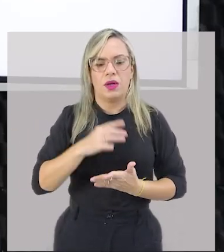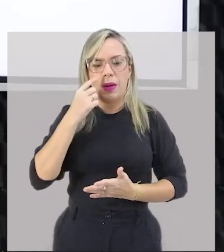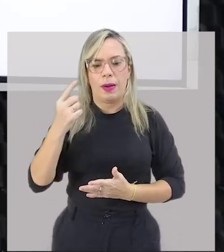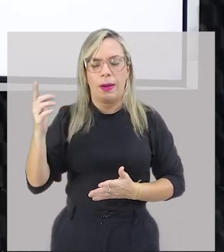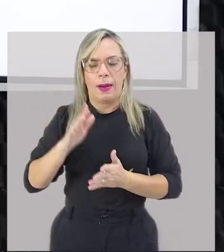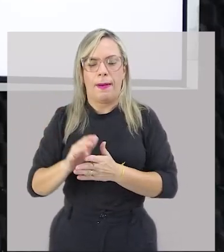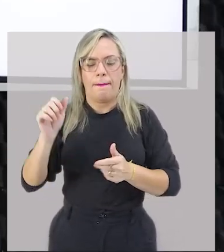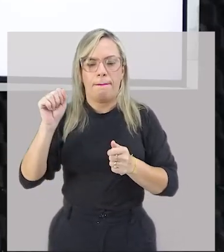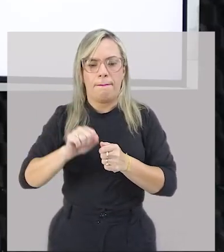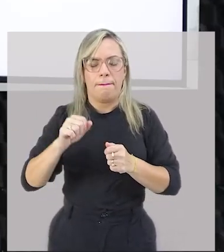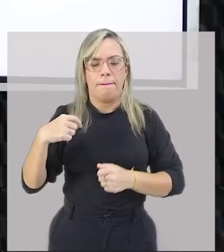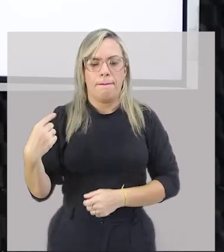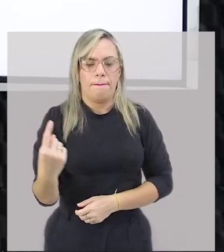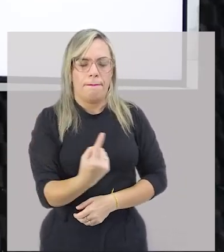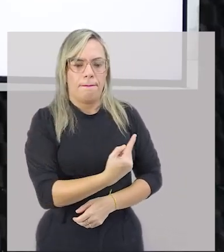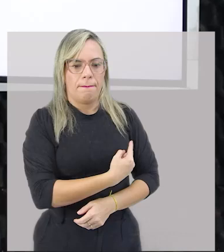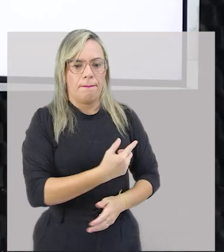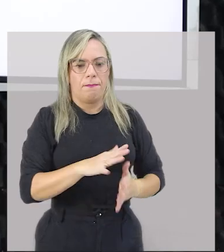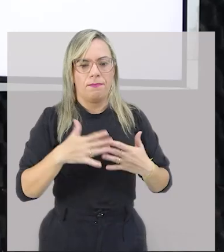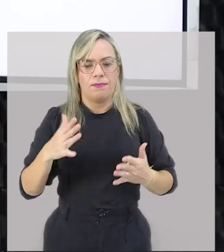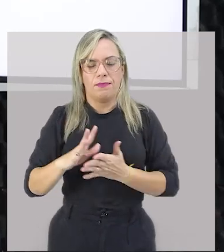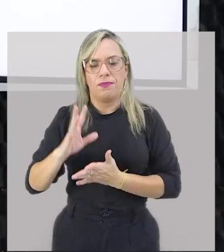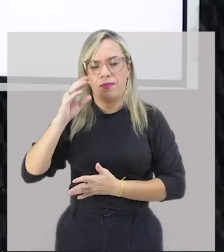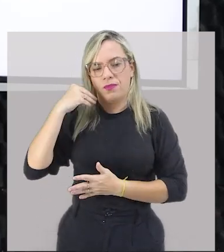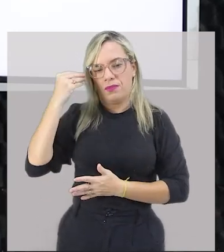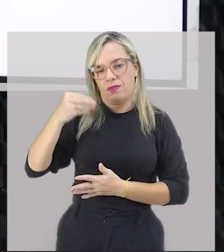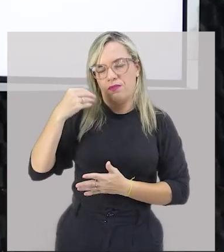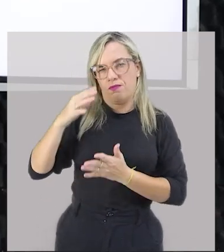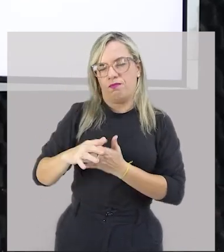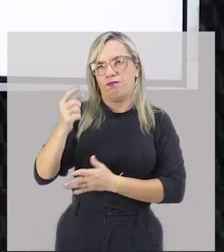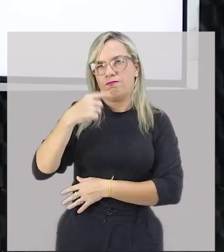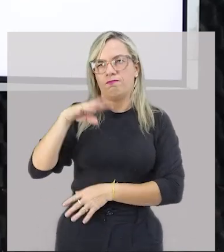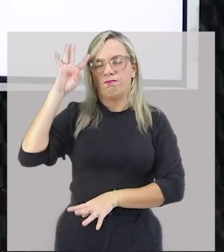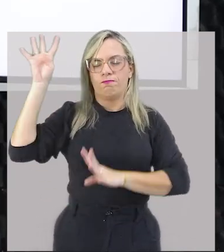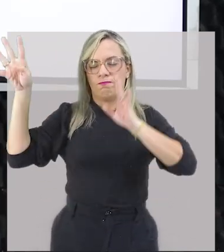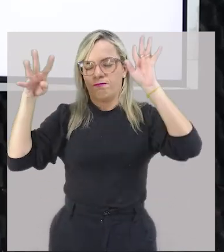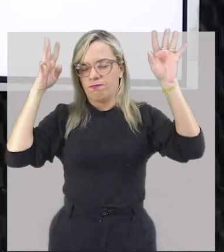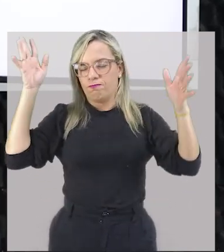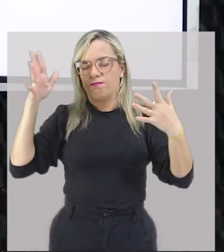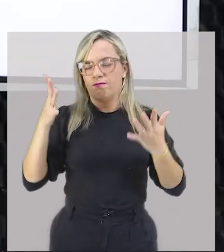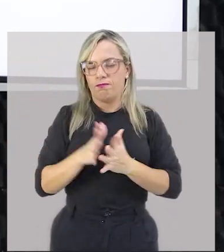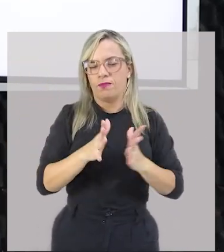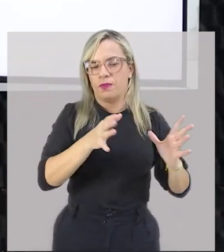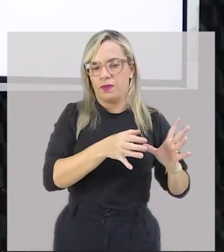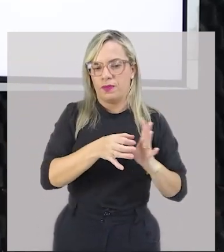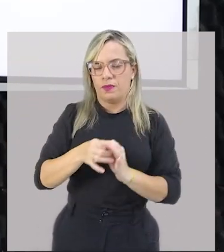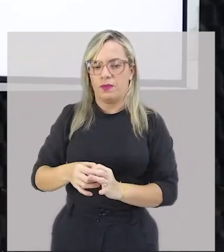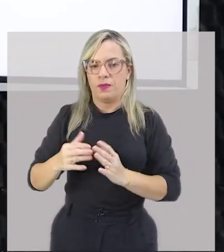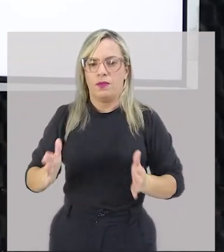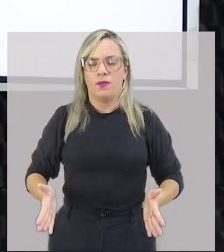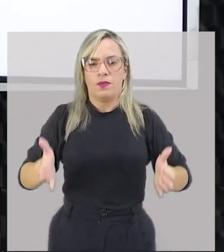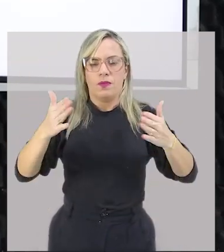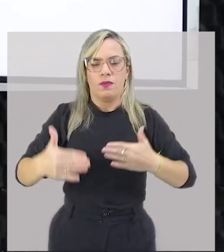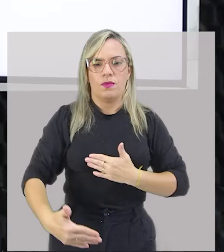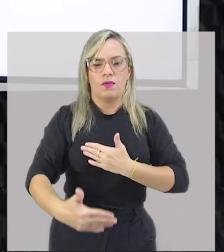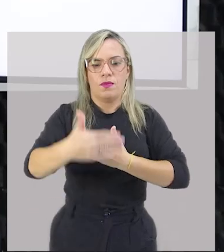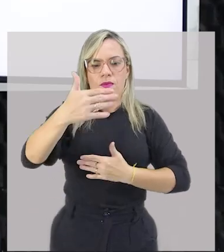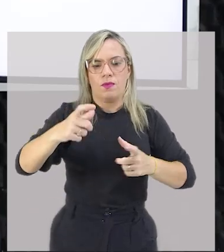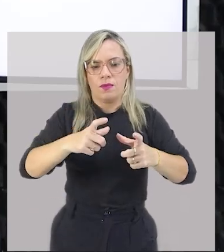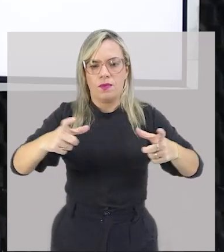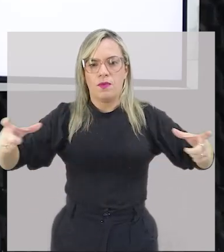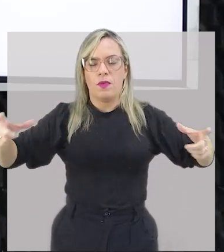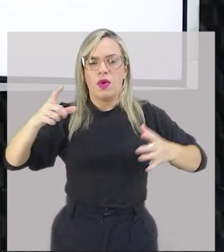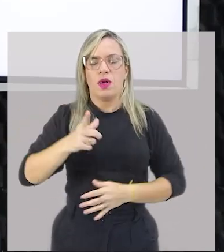que nós fizéssemos um experimento mental, imaginássemos uma situação. Aqui é como se fosse uma caixa d'água